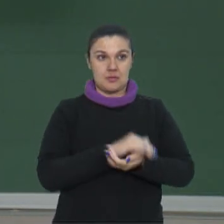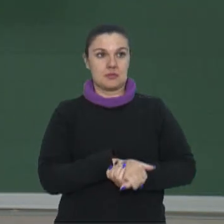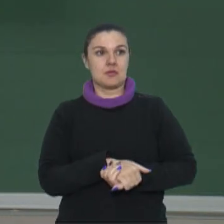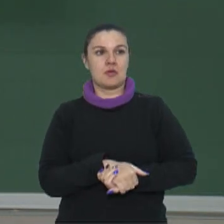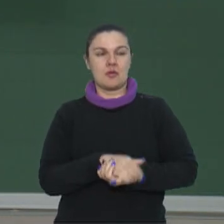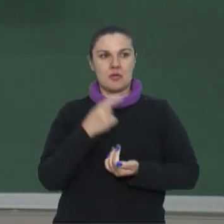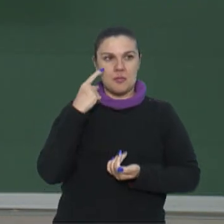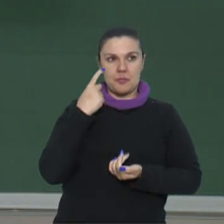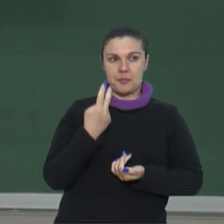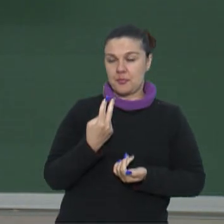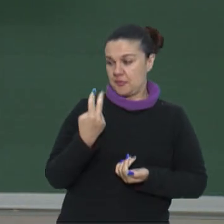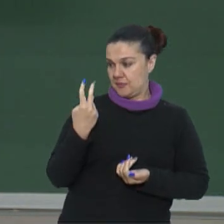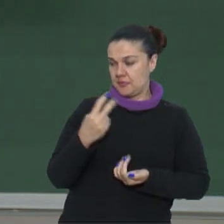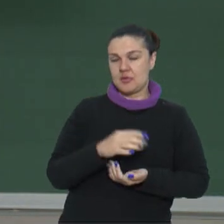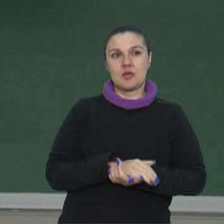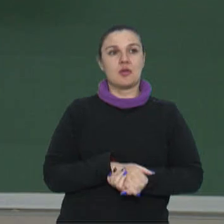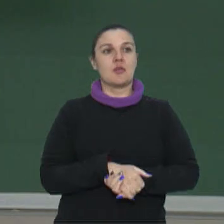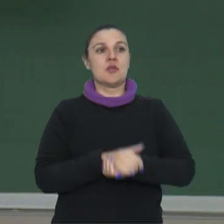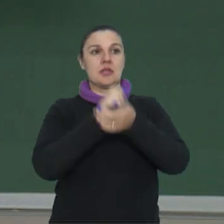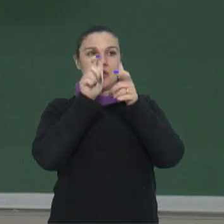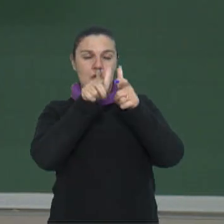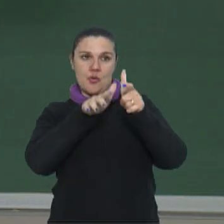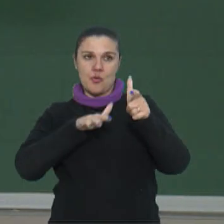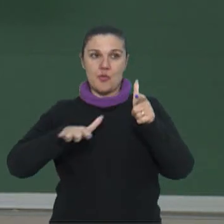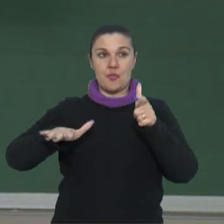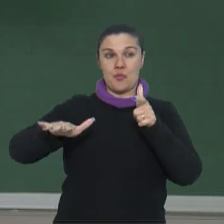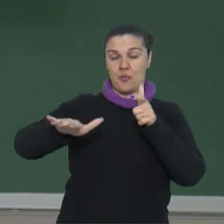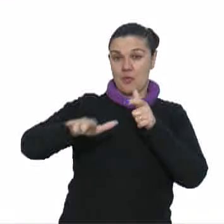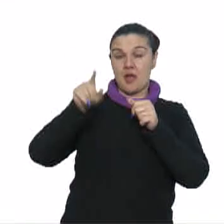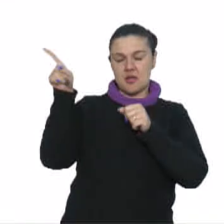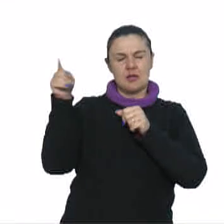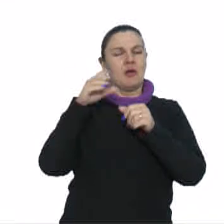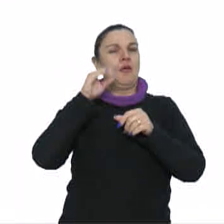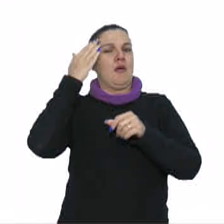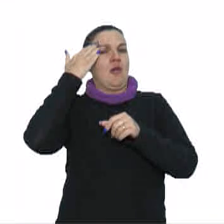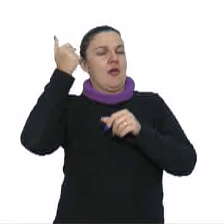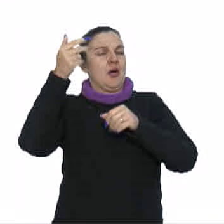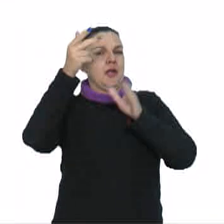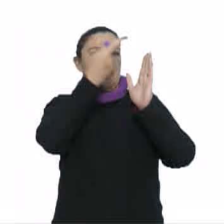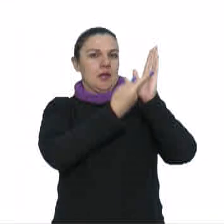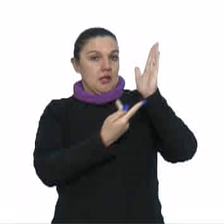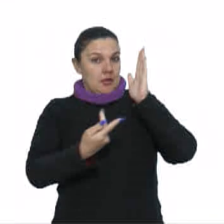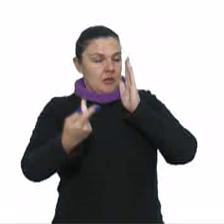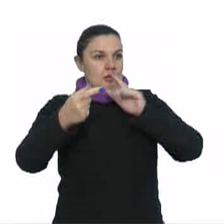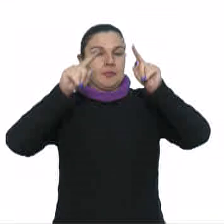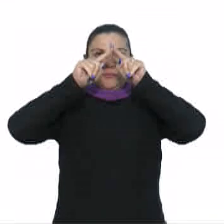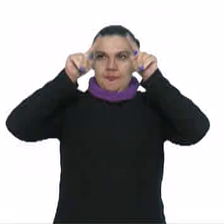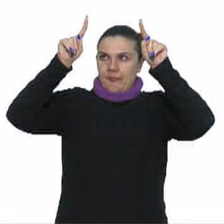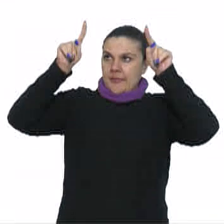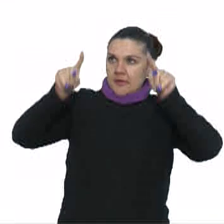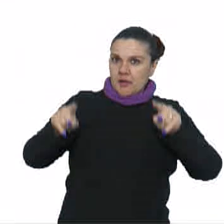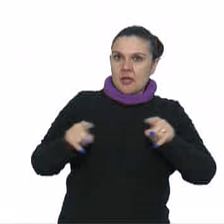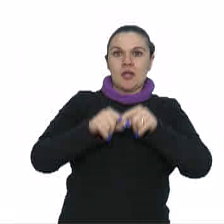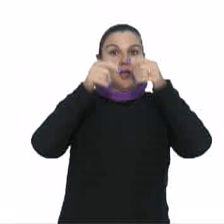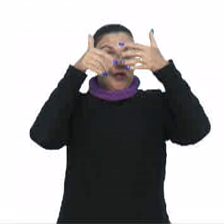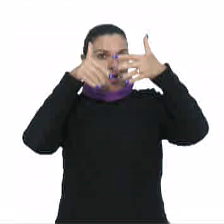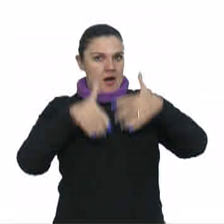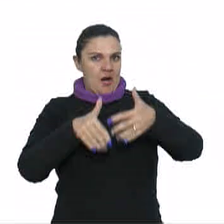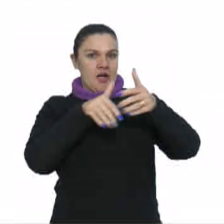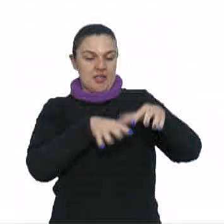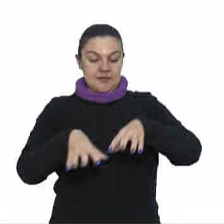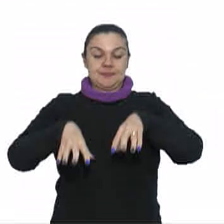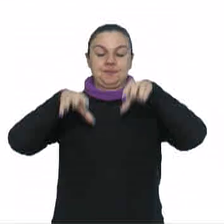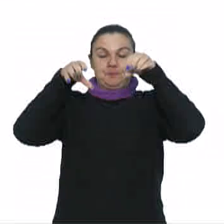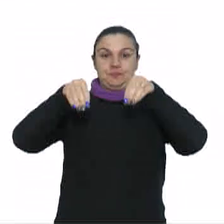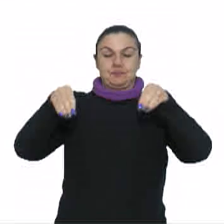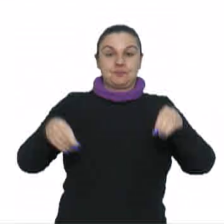Nós podemos ver, de Diogo Rivera, muito famosa essa pintura, ela está numa grande parede, um mural do Palácio Nacional do